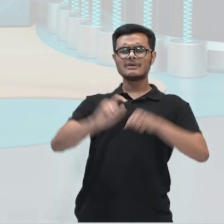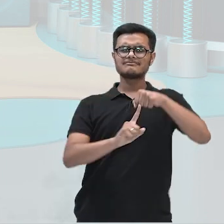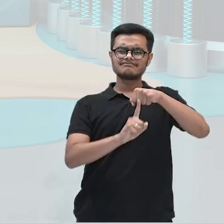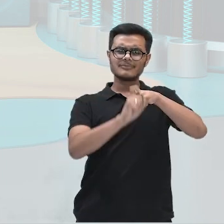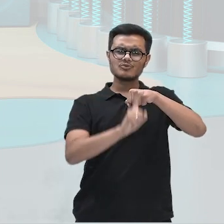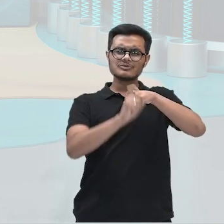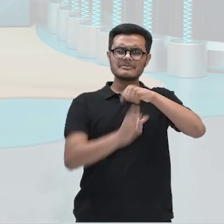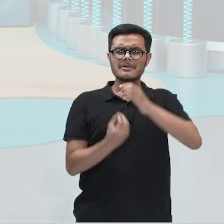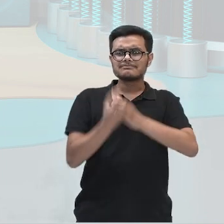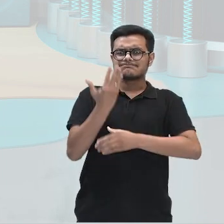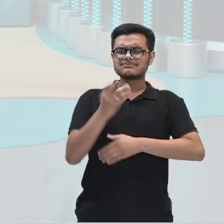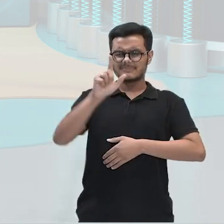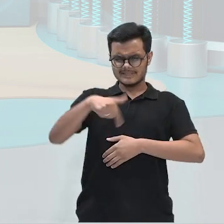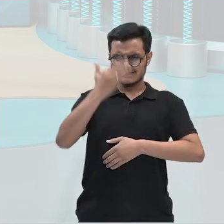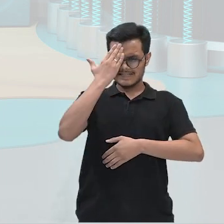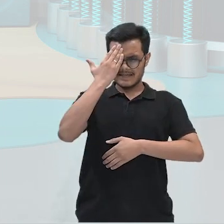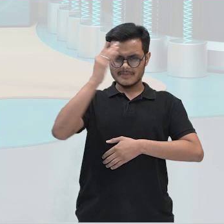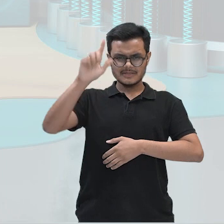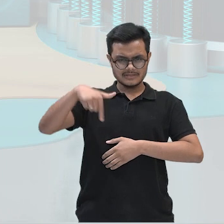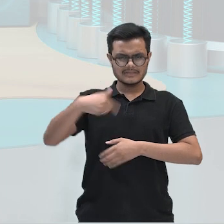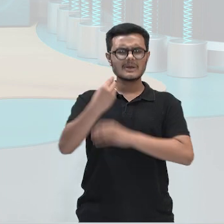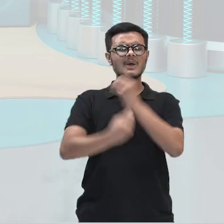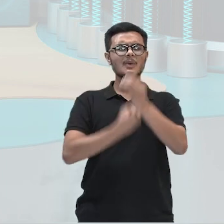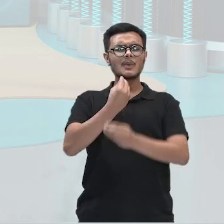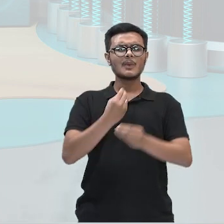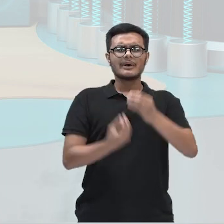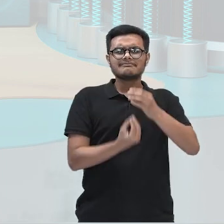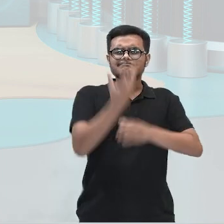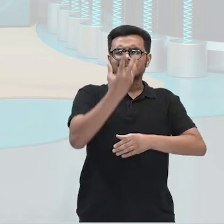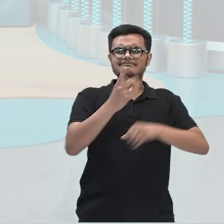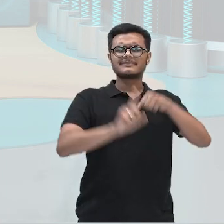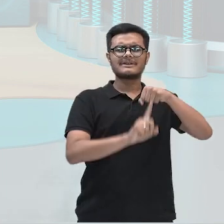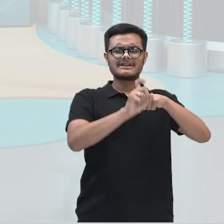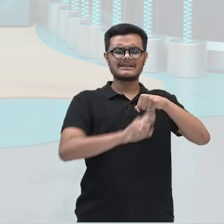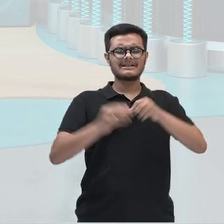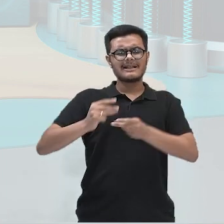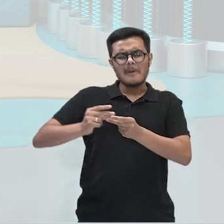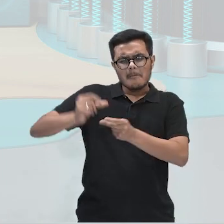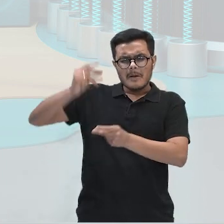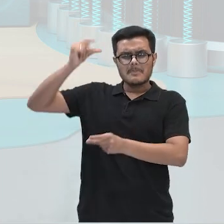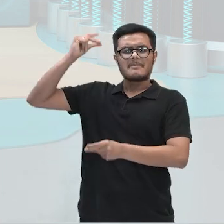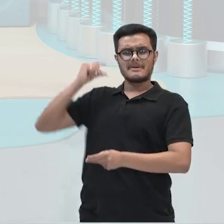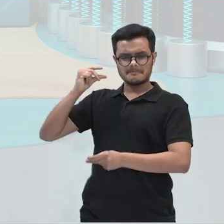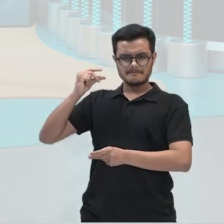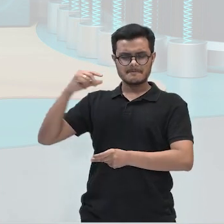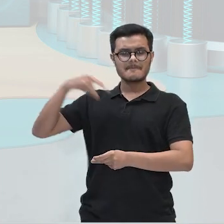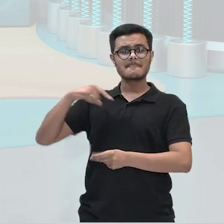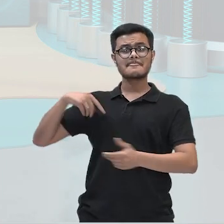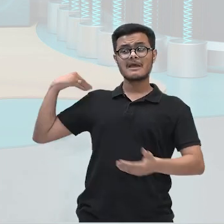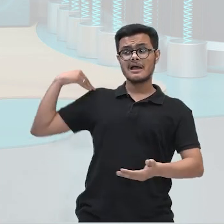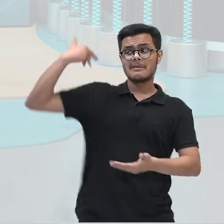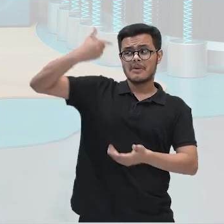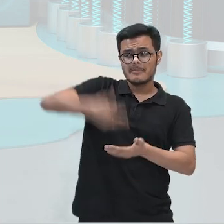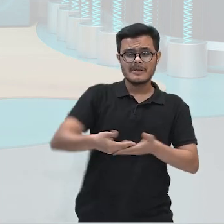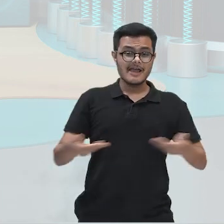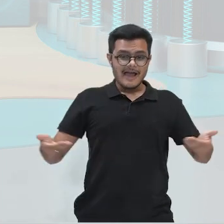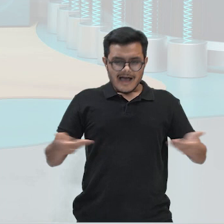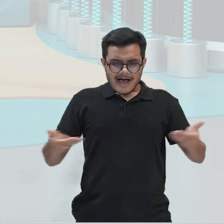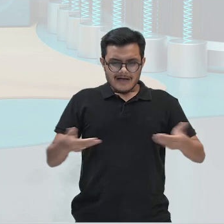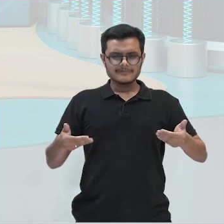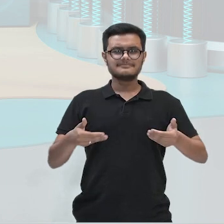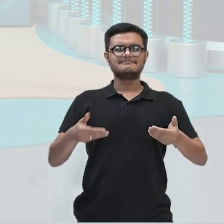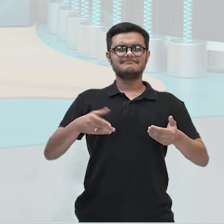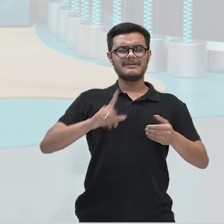história, sobre eles, que vem lá de trás, que chegou até agora nesses emojis